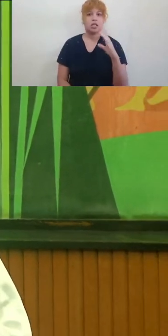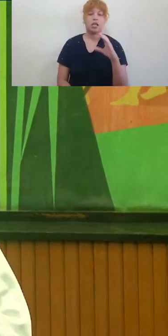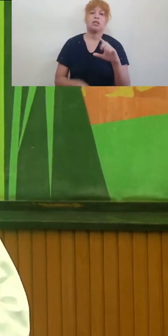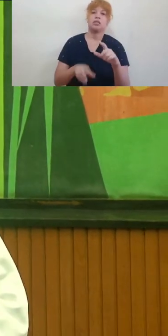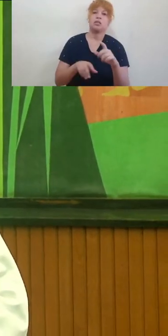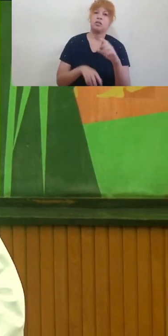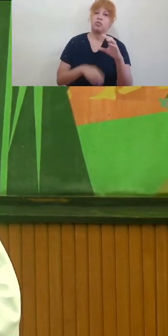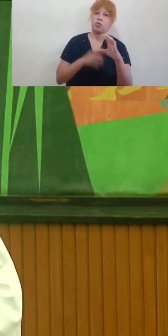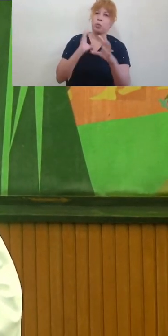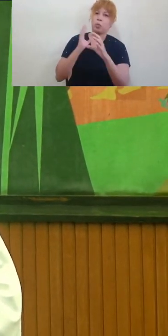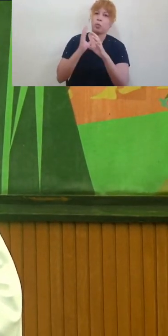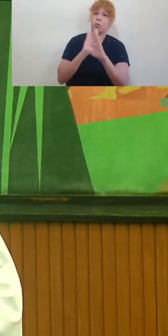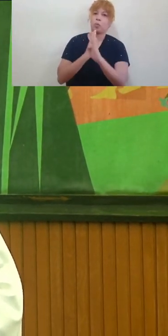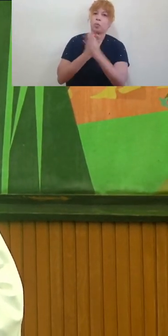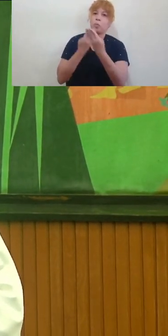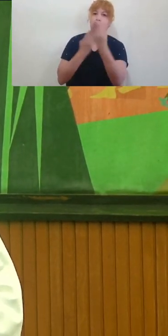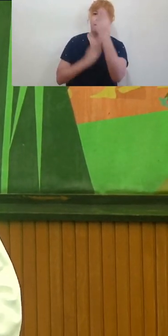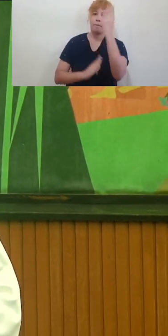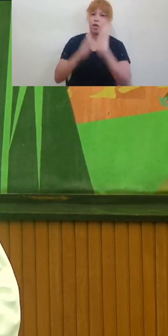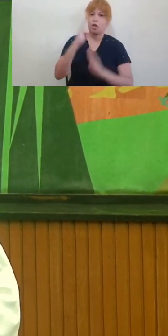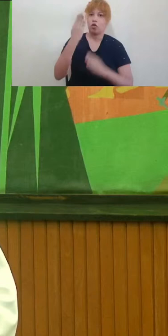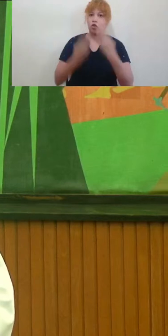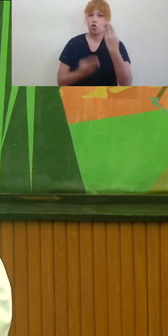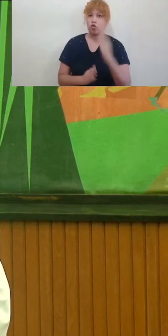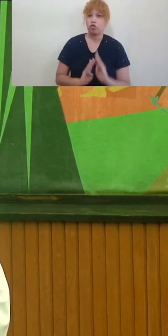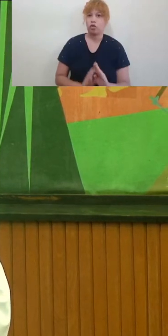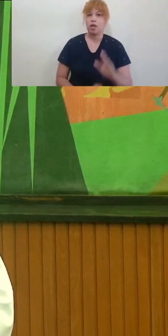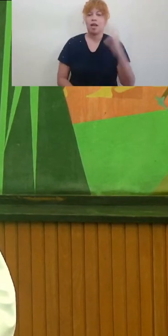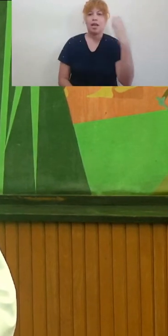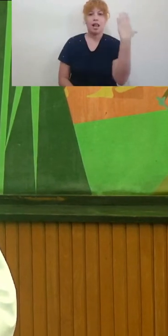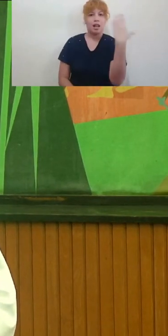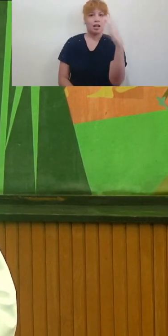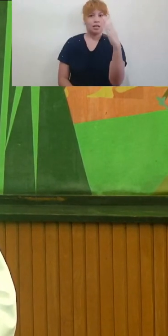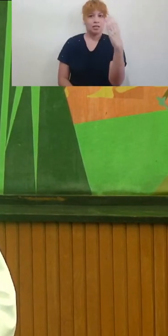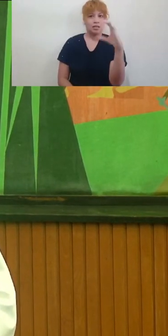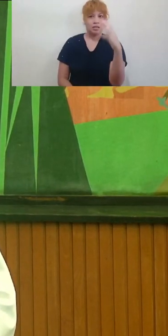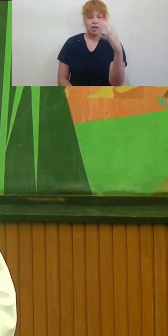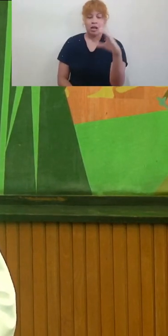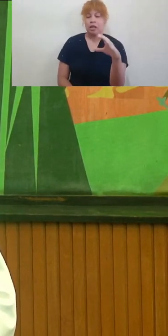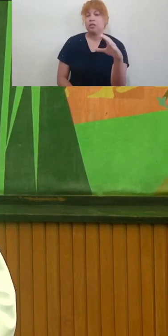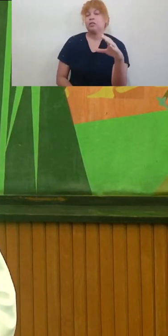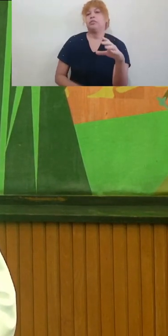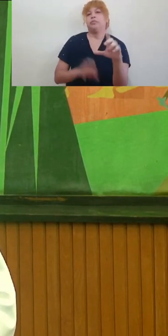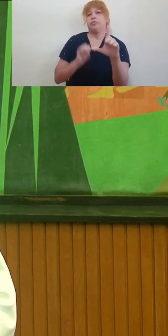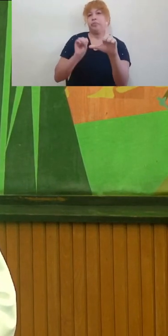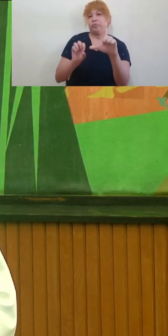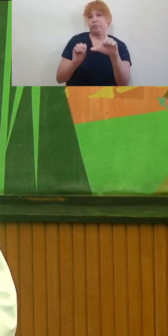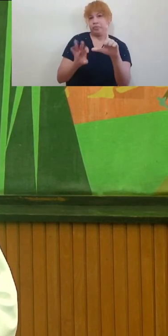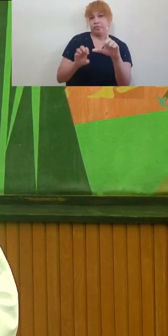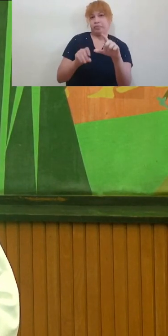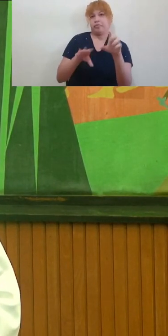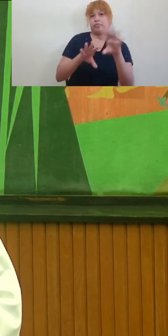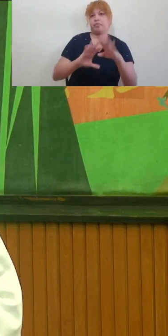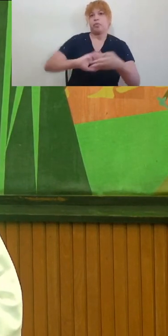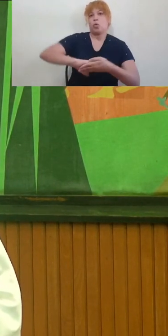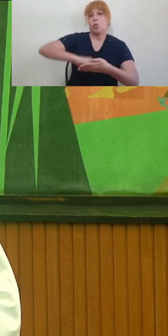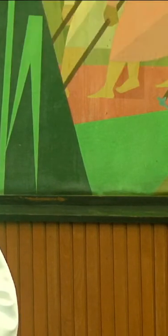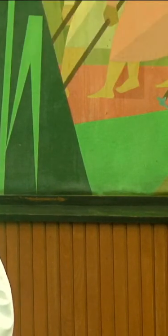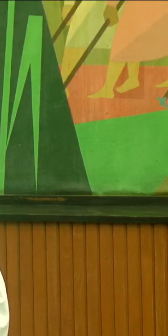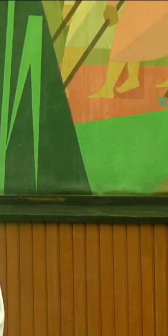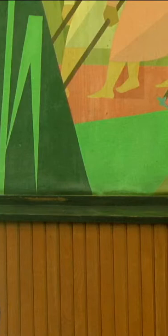Parabéns aos mais novos licenciados e licenciadas formados pela Universidade Federal Rural de Pernambuco.